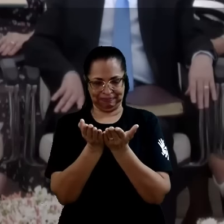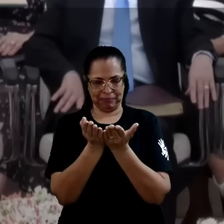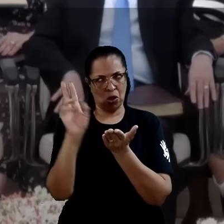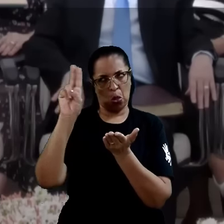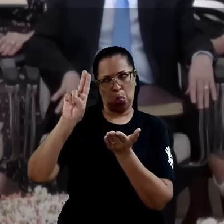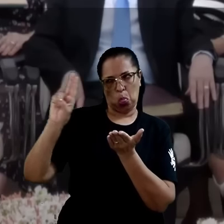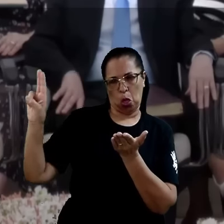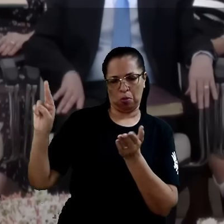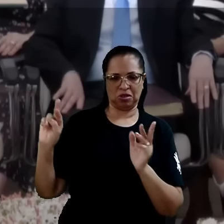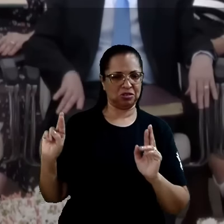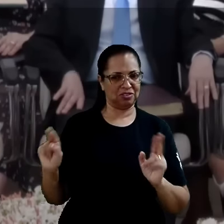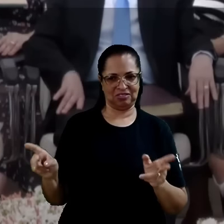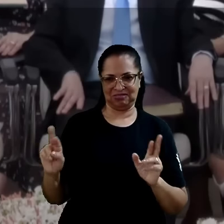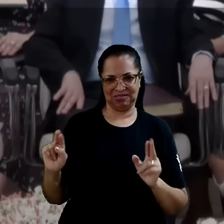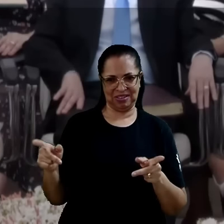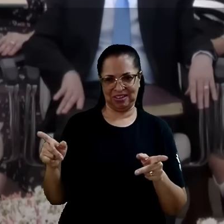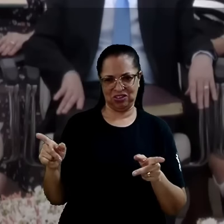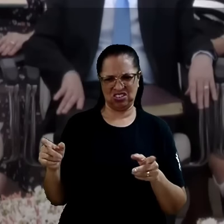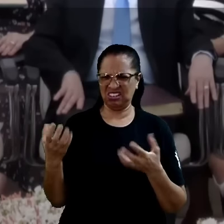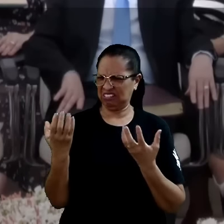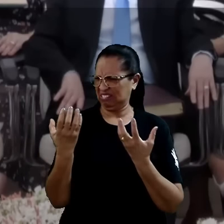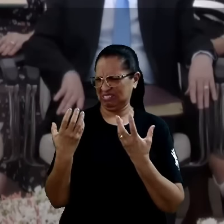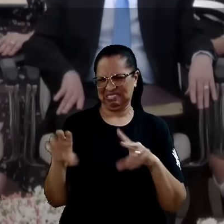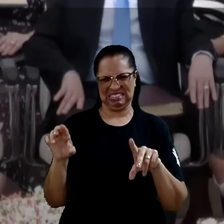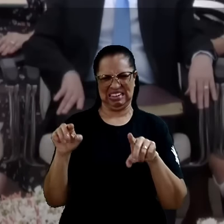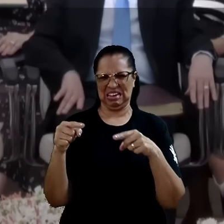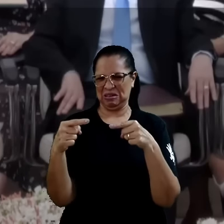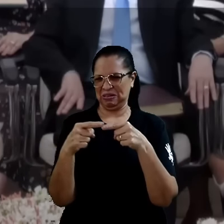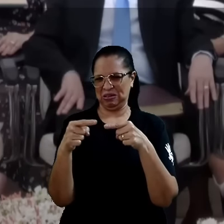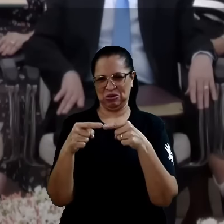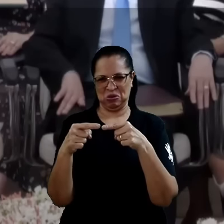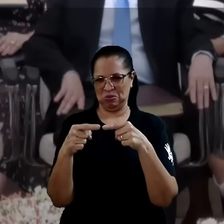não vamos colocar Richard